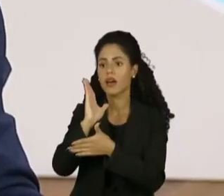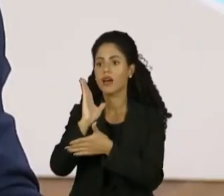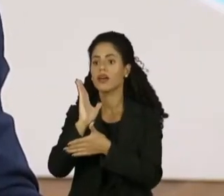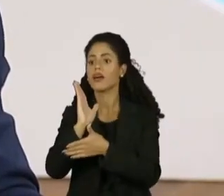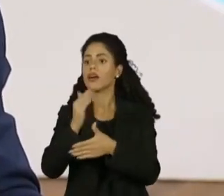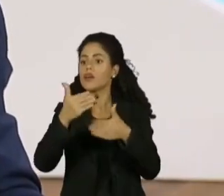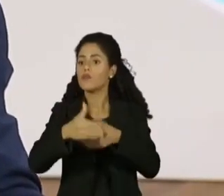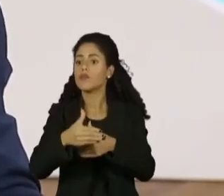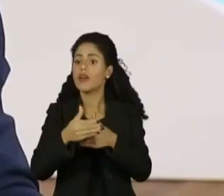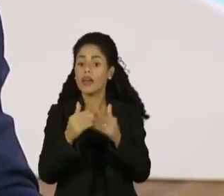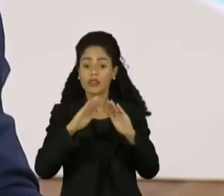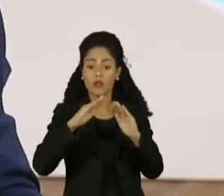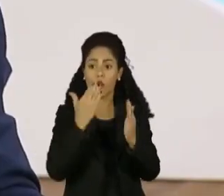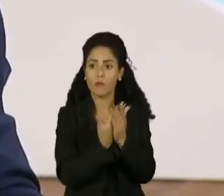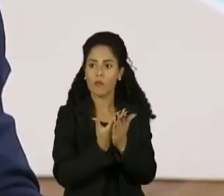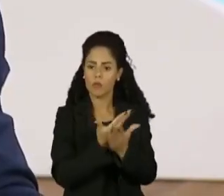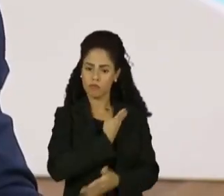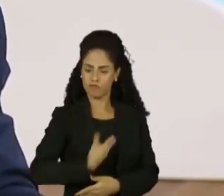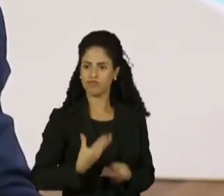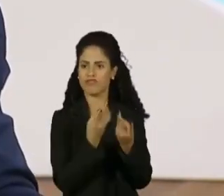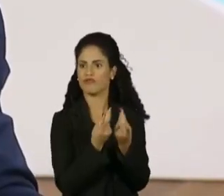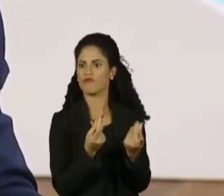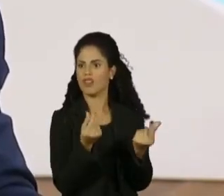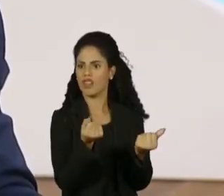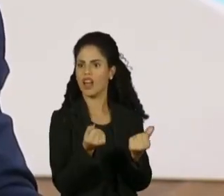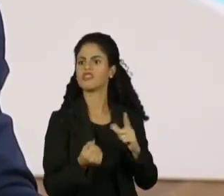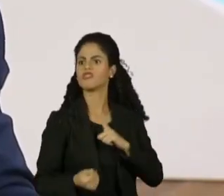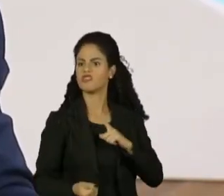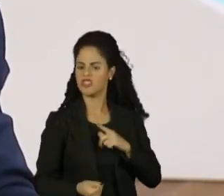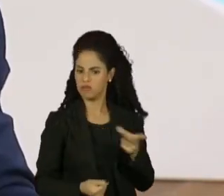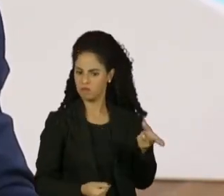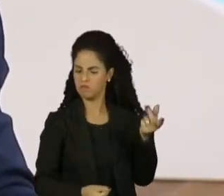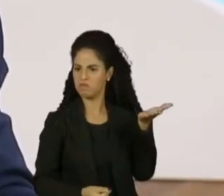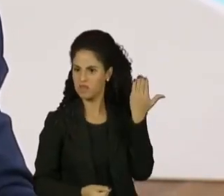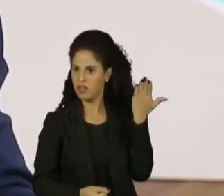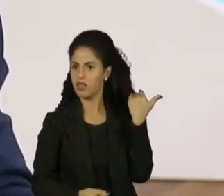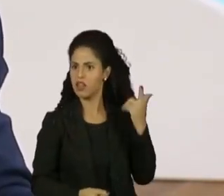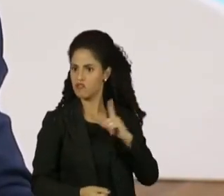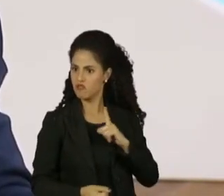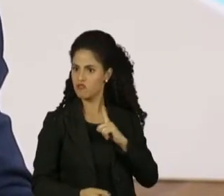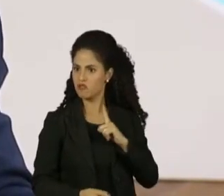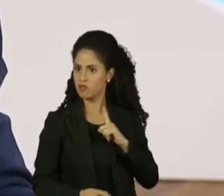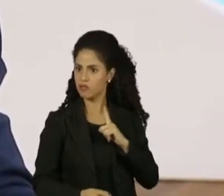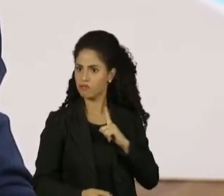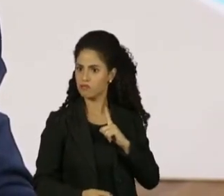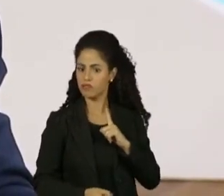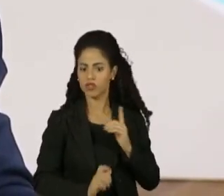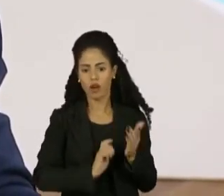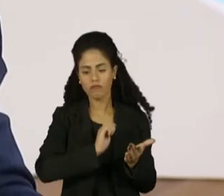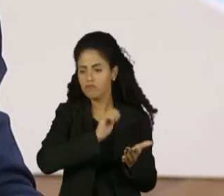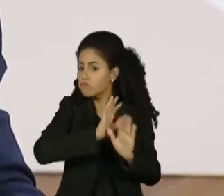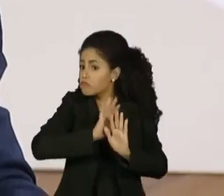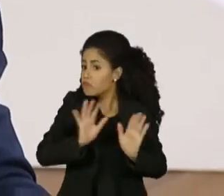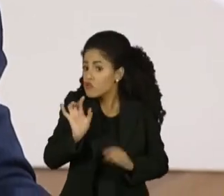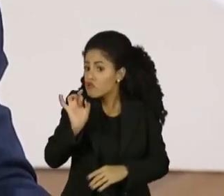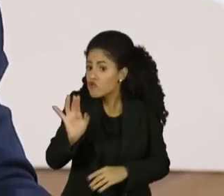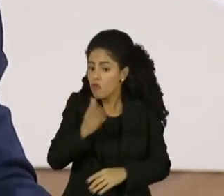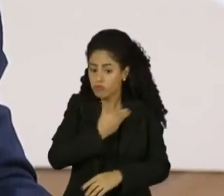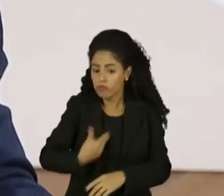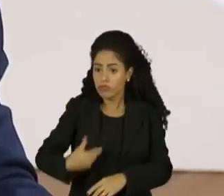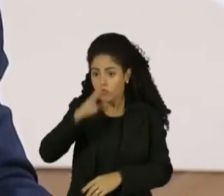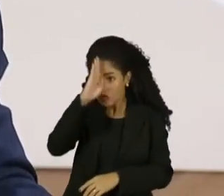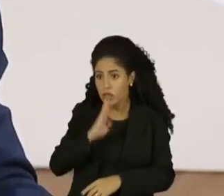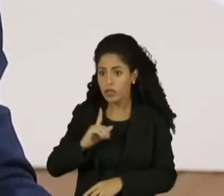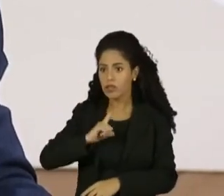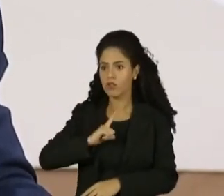escola pública de qualidade. Quem não passasse ia para uma escola privada se o pai pudesse pagar ou não ia estudar mais, fazia só o primário. Então você